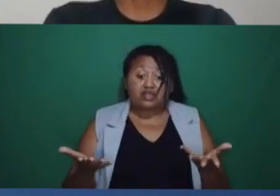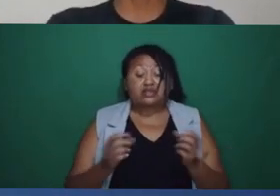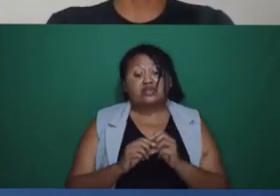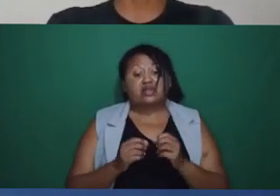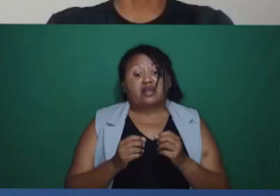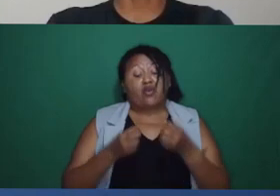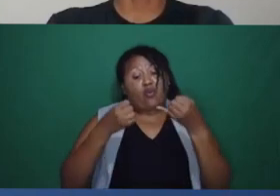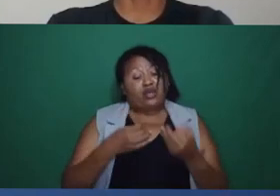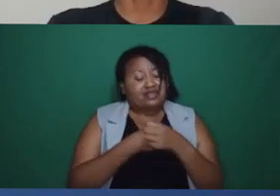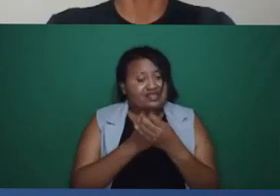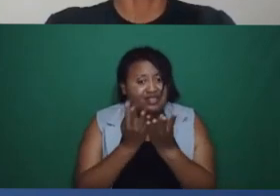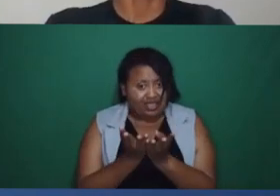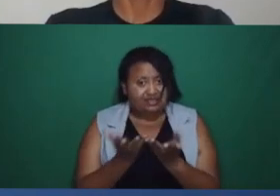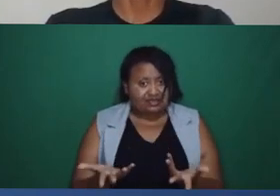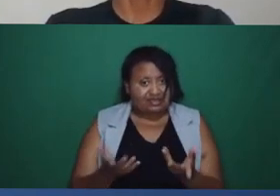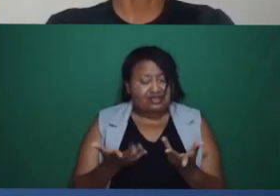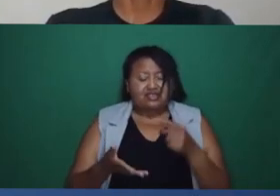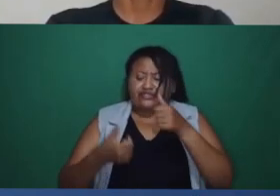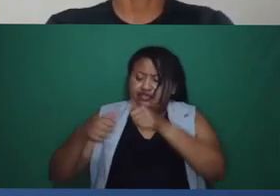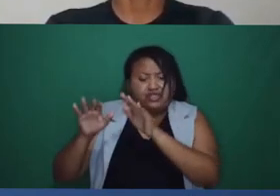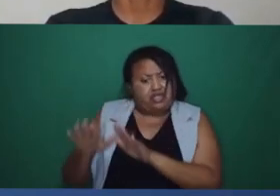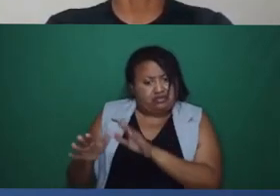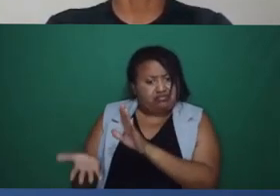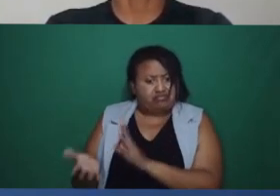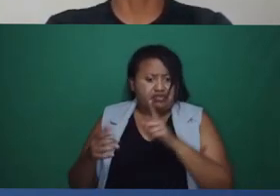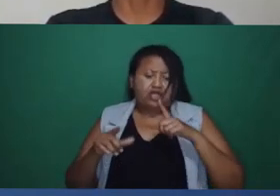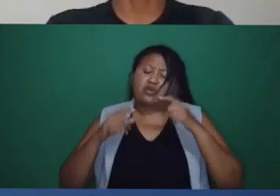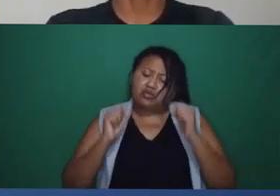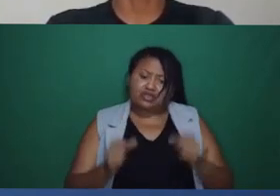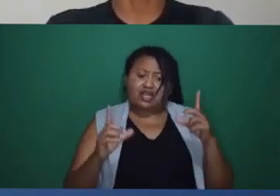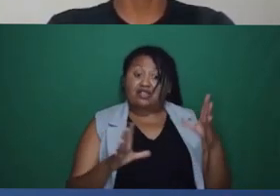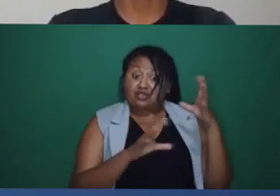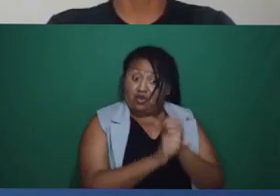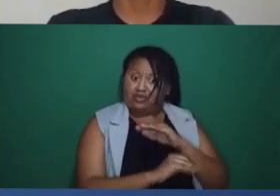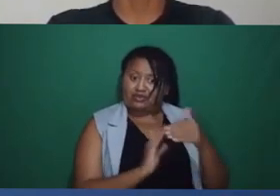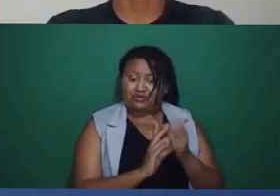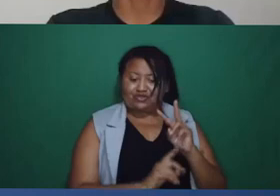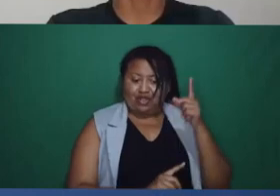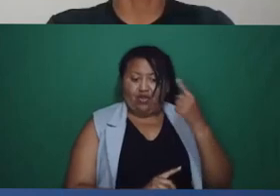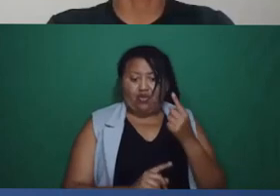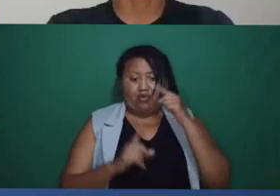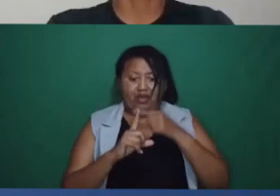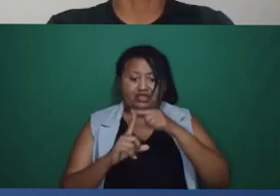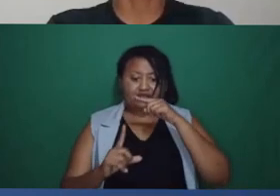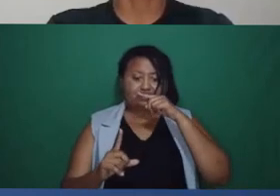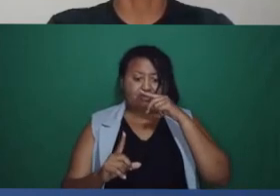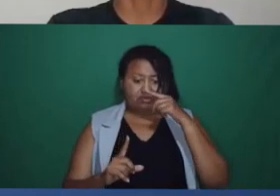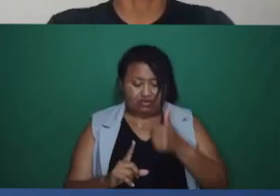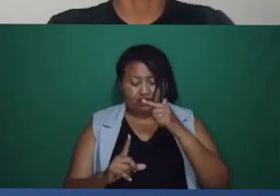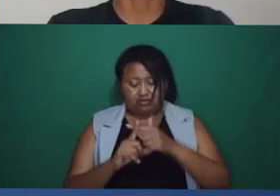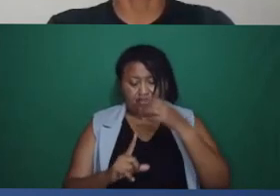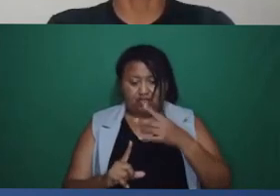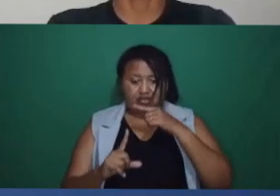quantas cartas sobraram existem diversas formas eu poderia somar todos esses valores um mais dois mais três mais quatro